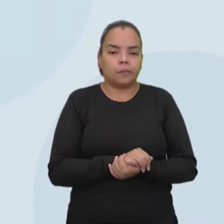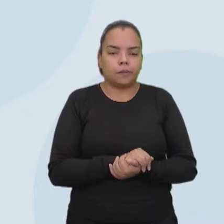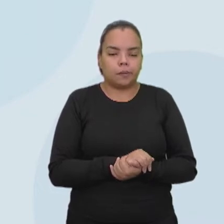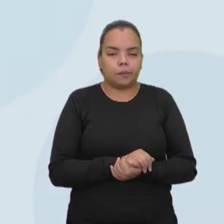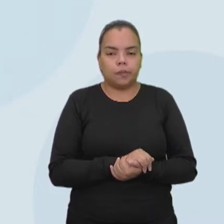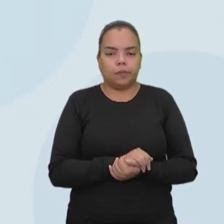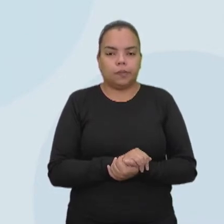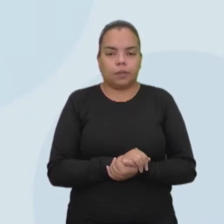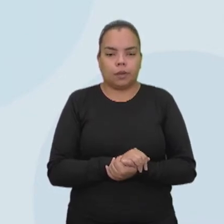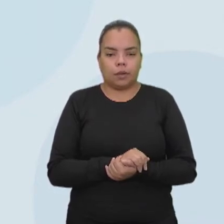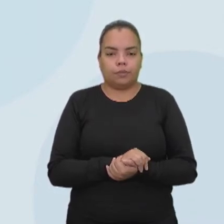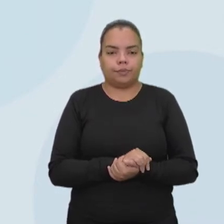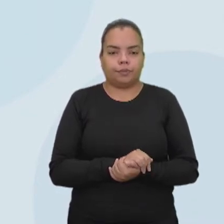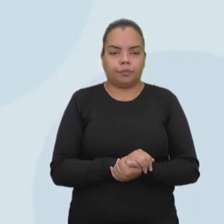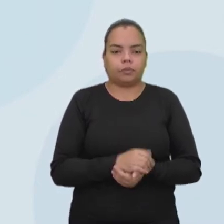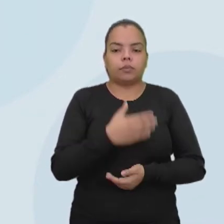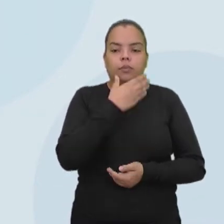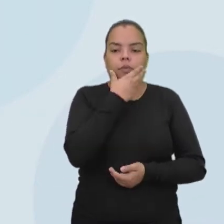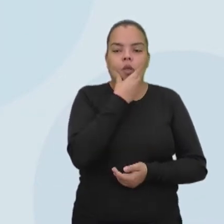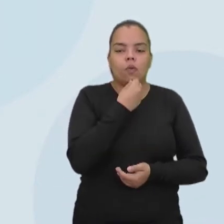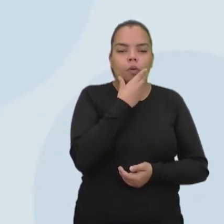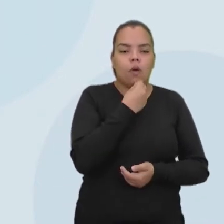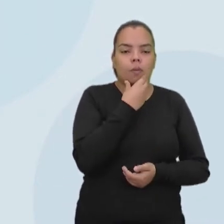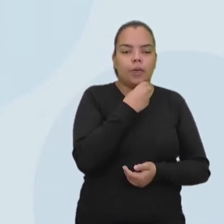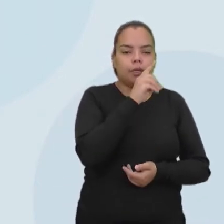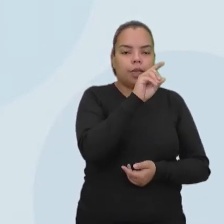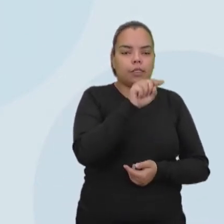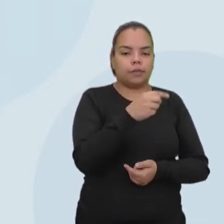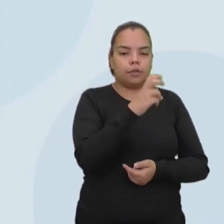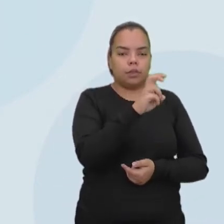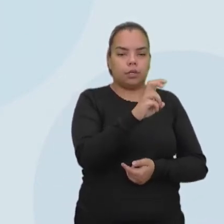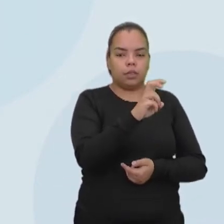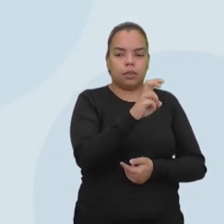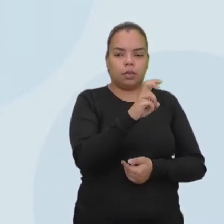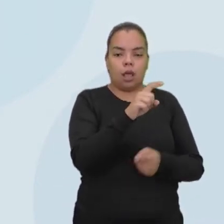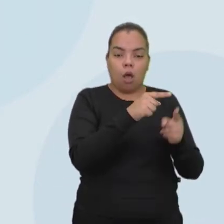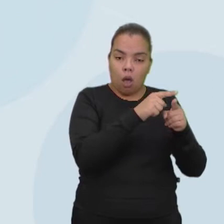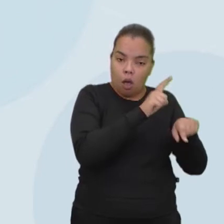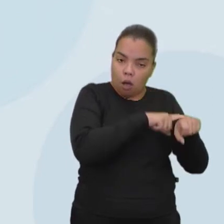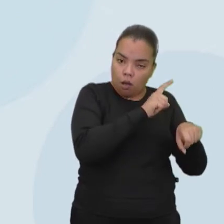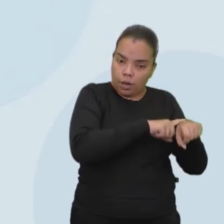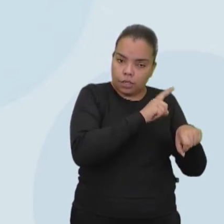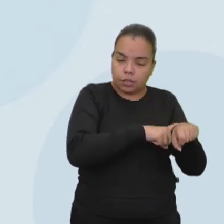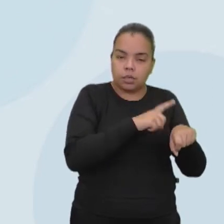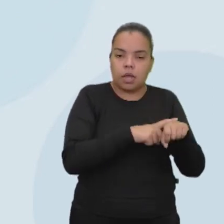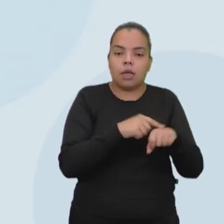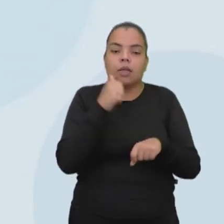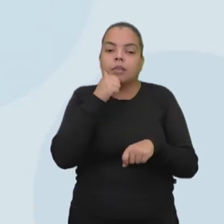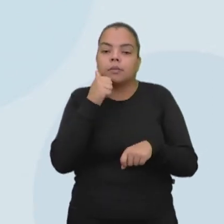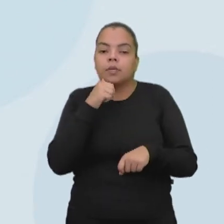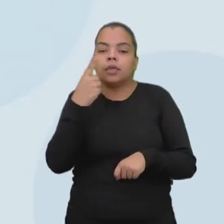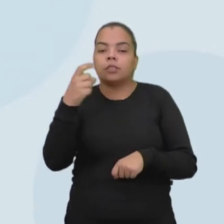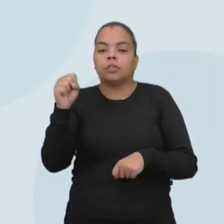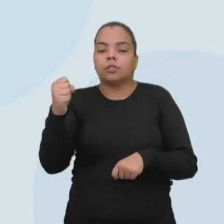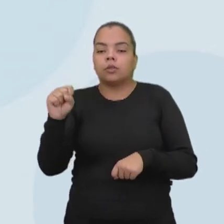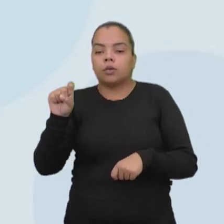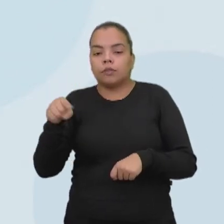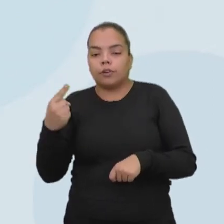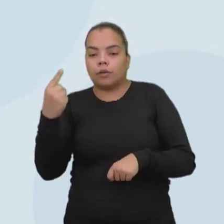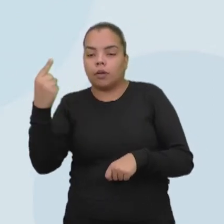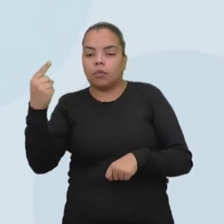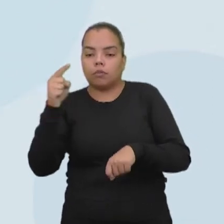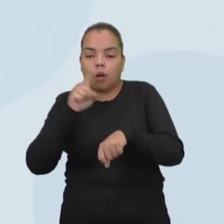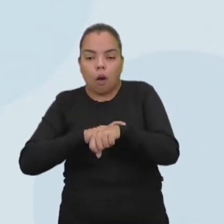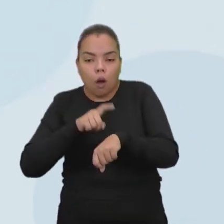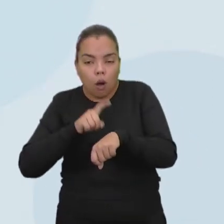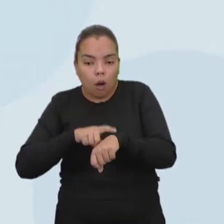aí o homem, total de 10,5 horas, e as mulheres 18,1 horas, né? Se